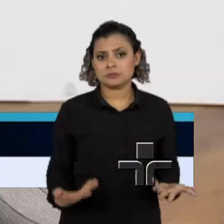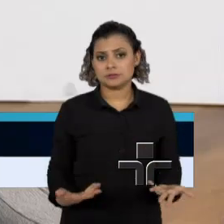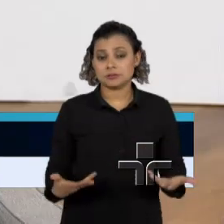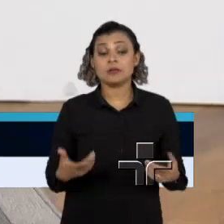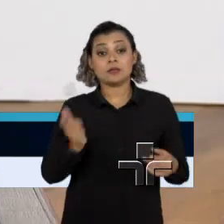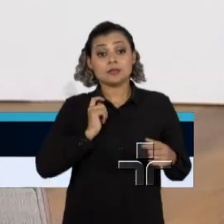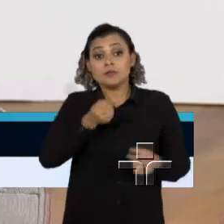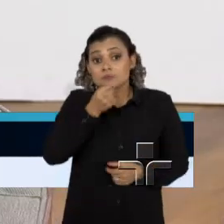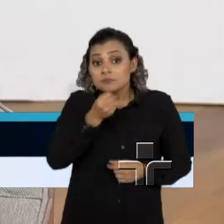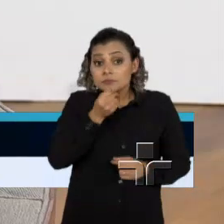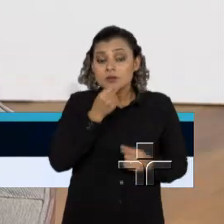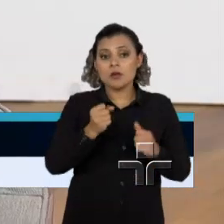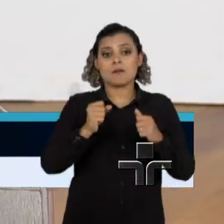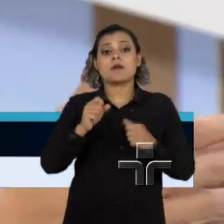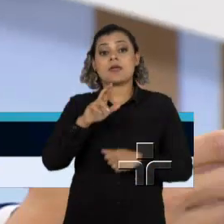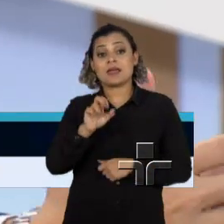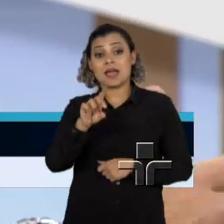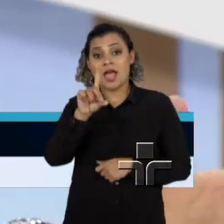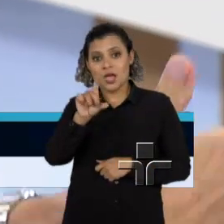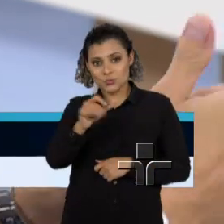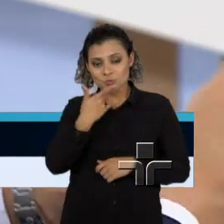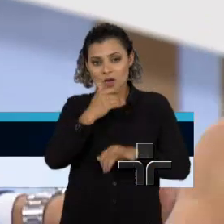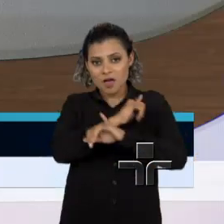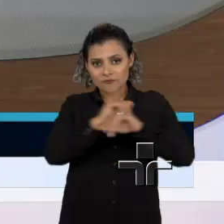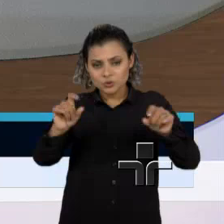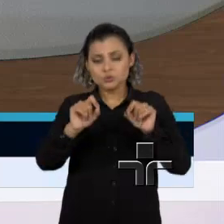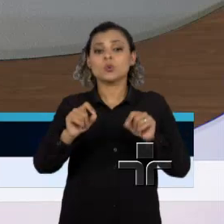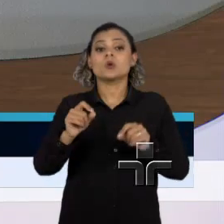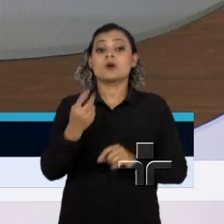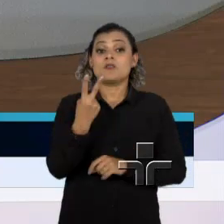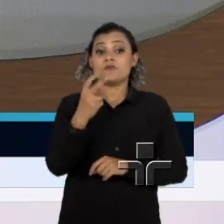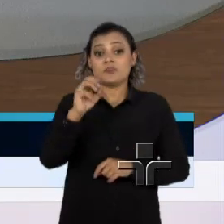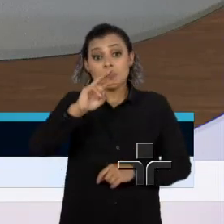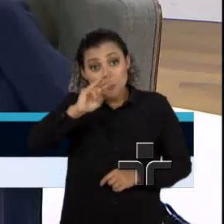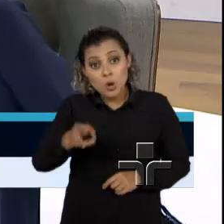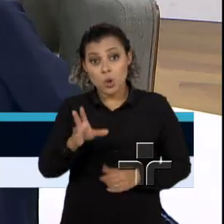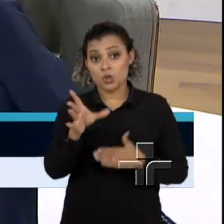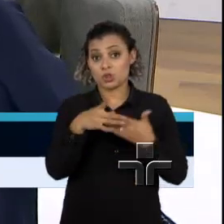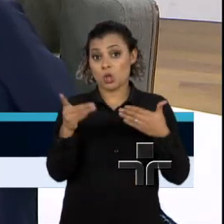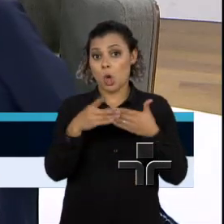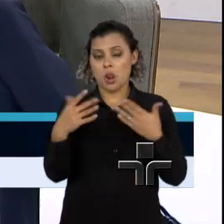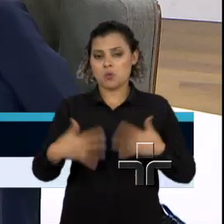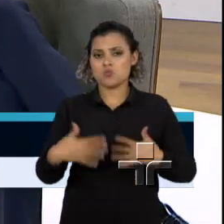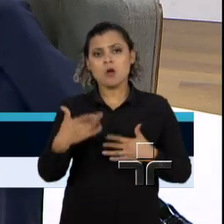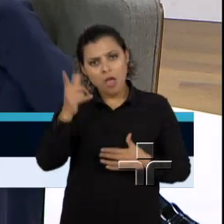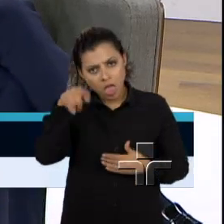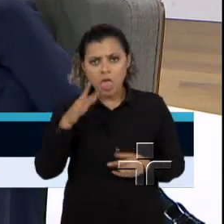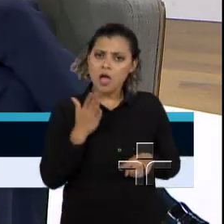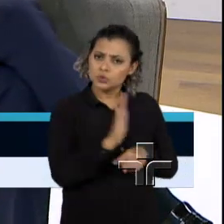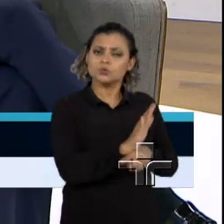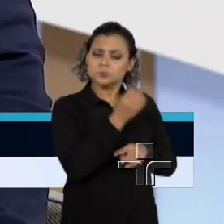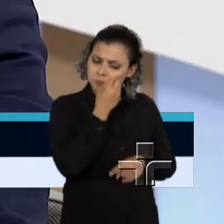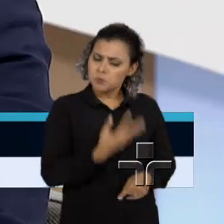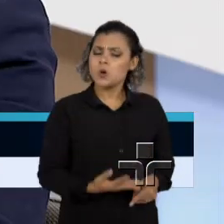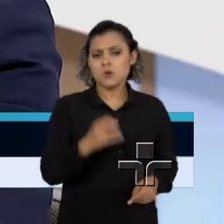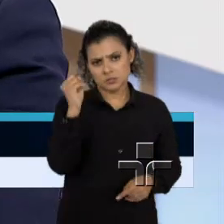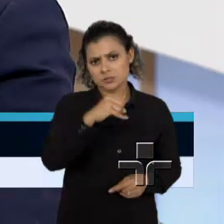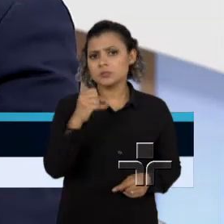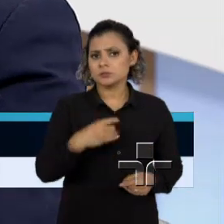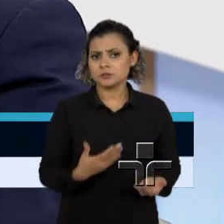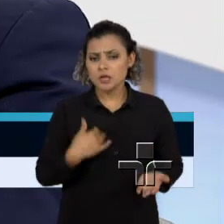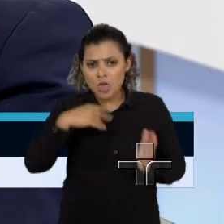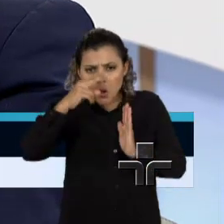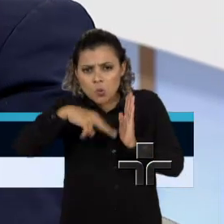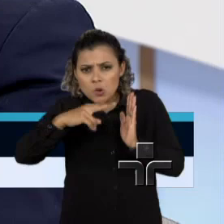programa, Ricardo Salles afirmou que os 20 milhões de dólares oferecidos pelo G7 seriam uma ajuda bem-vinda. Eu li em algum